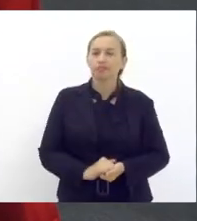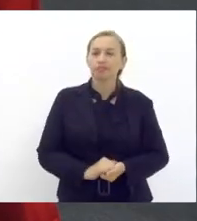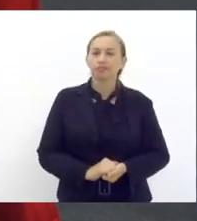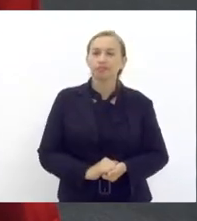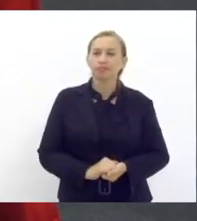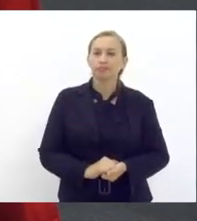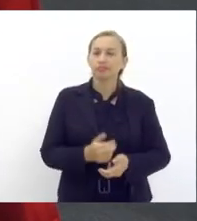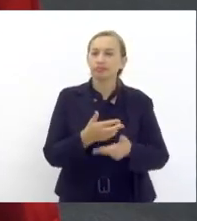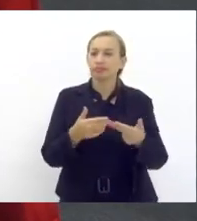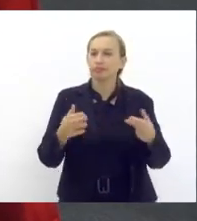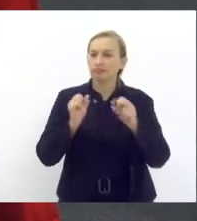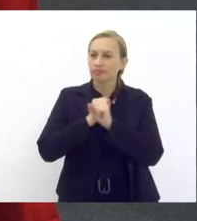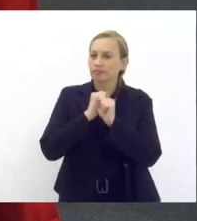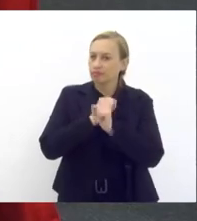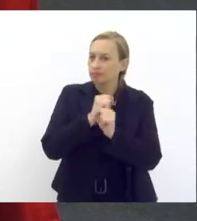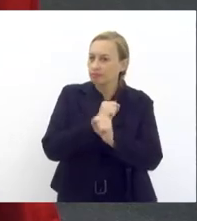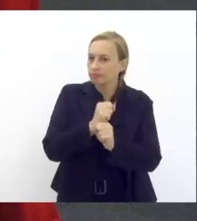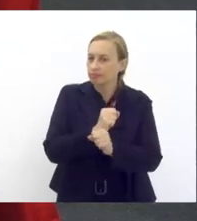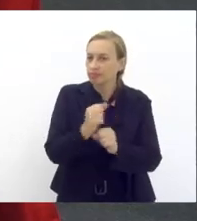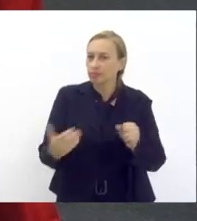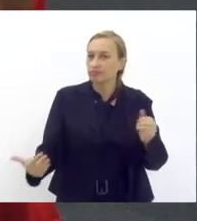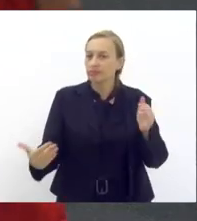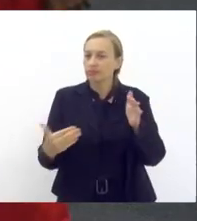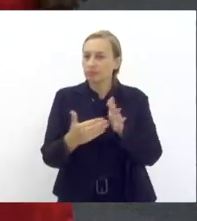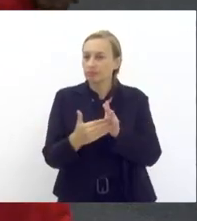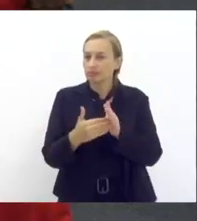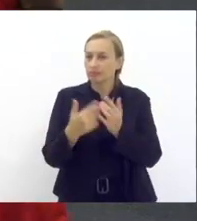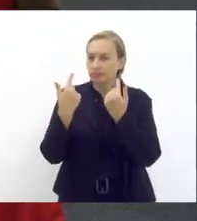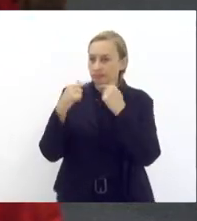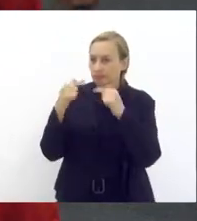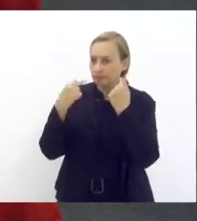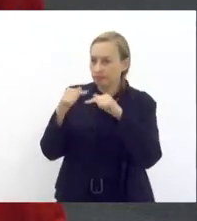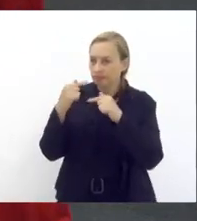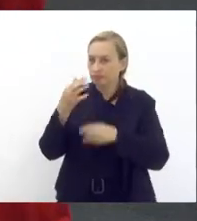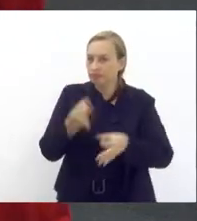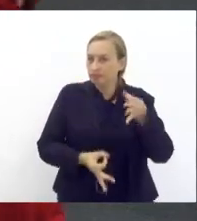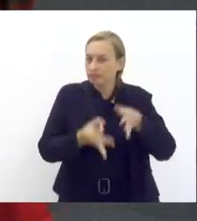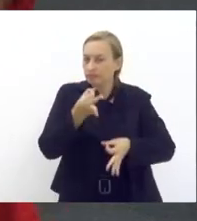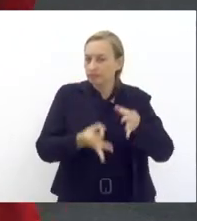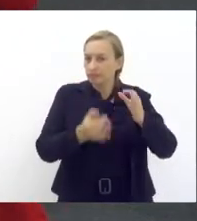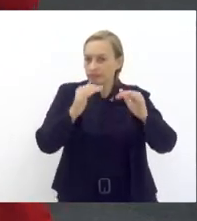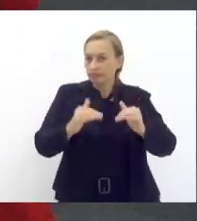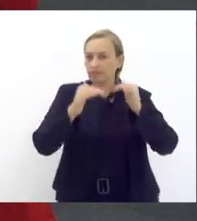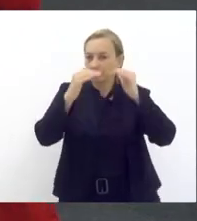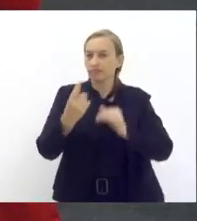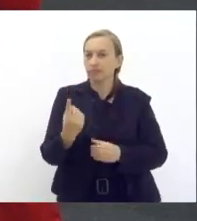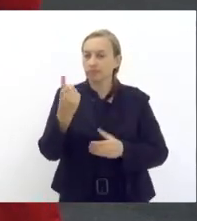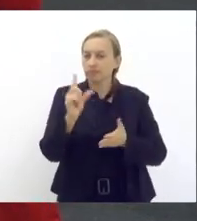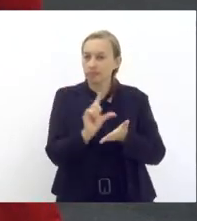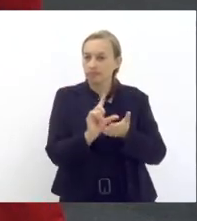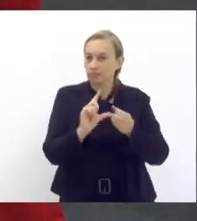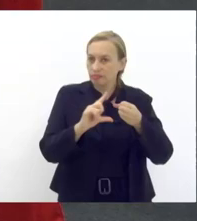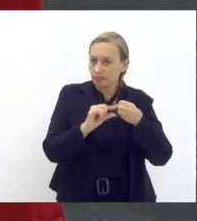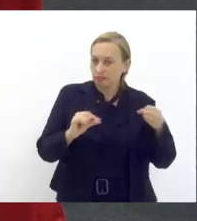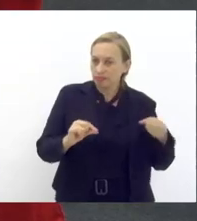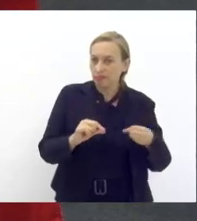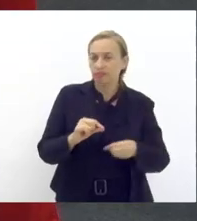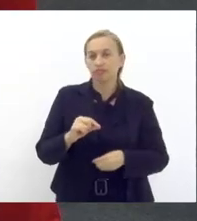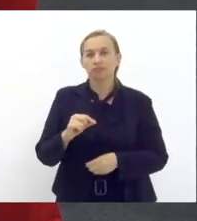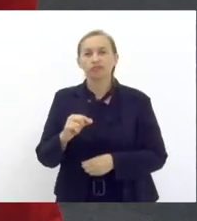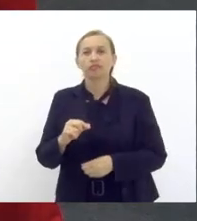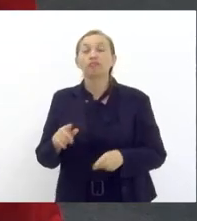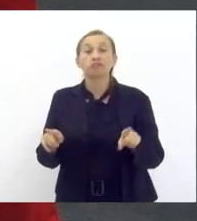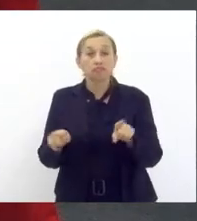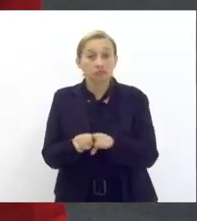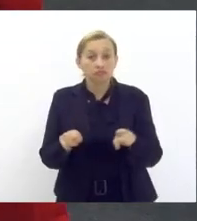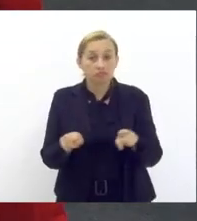vigiou vários anos, até que ela foi questionada no Tribunal de Justiça por um artigo que eu dizia que